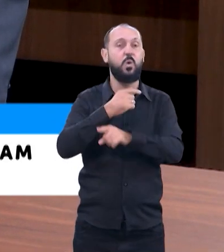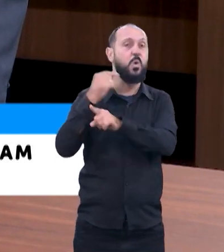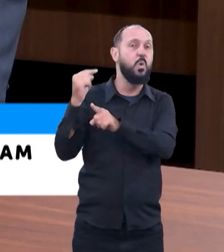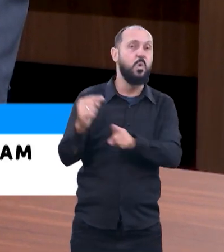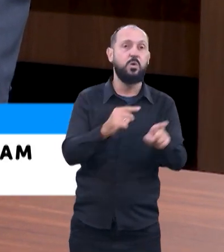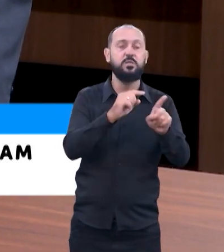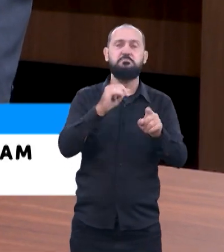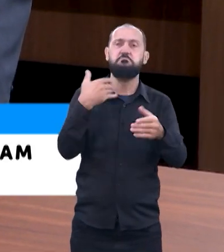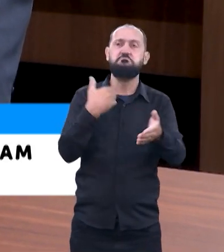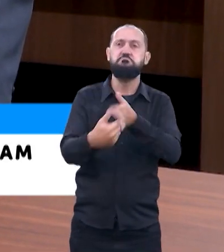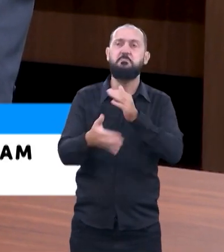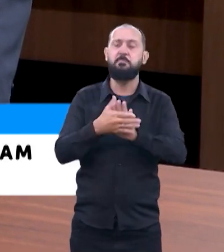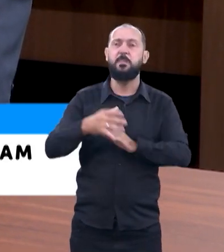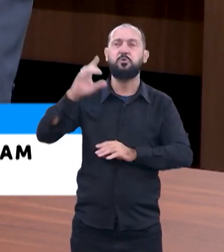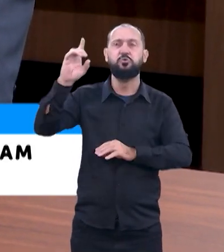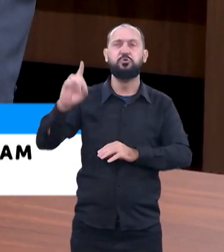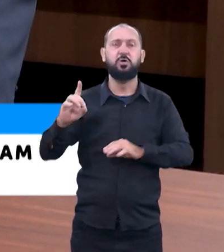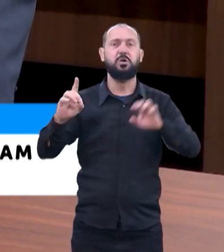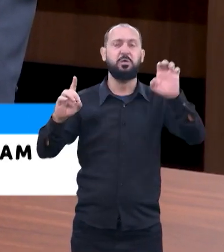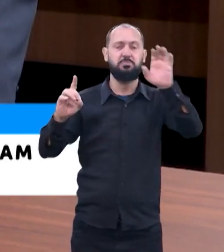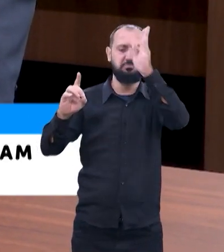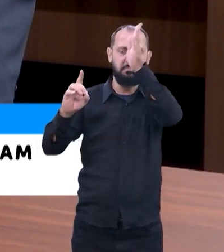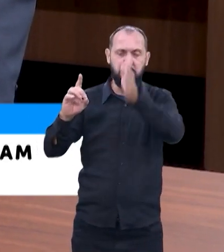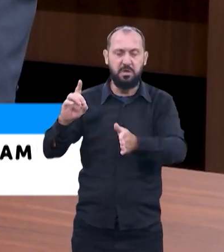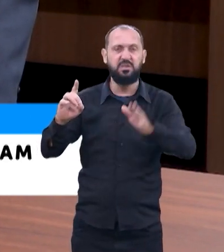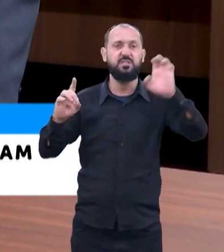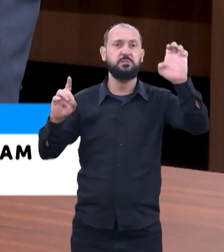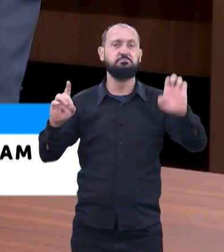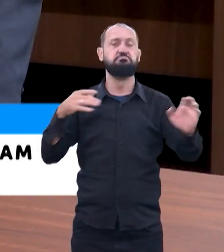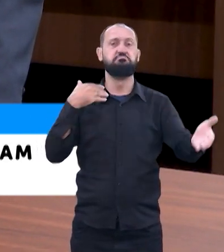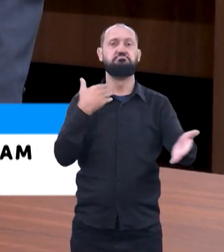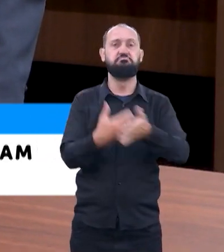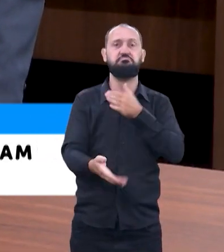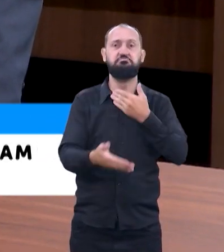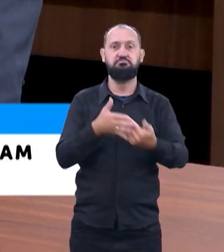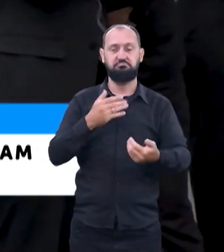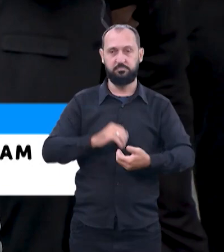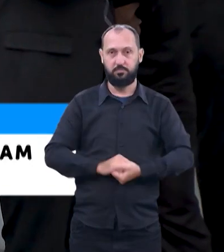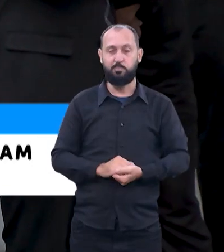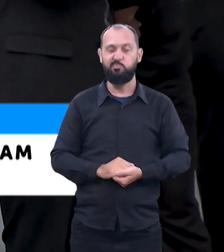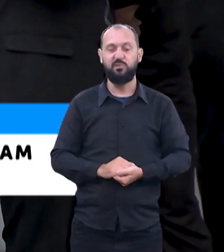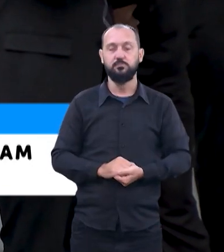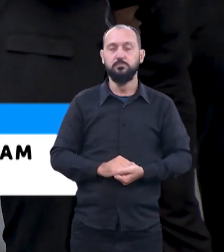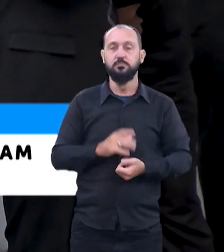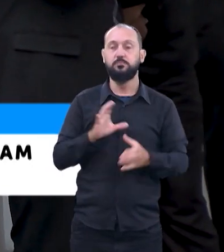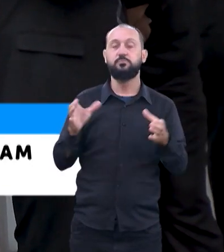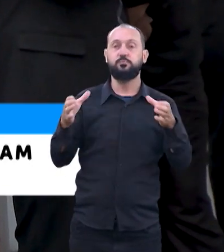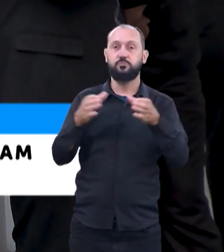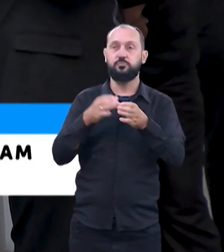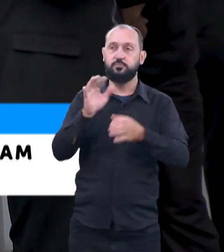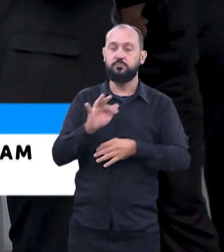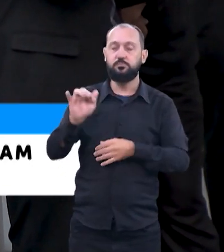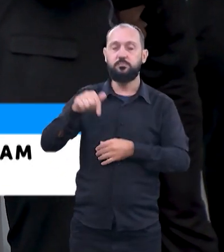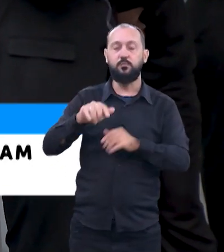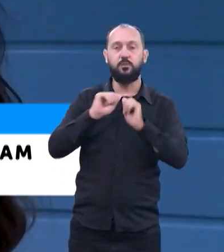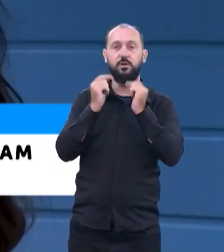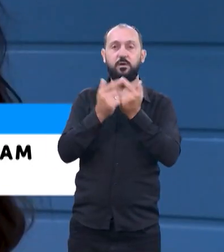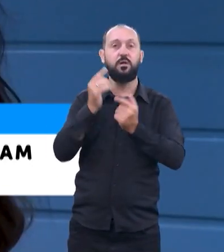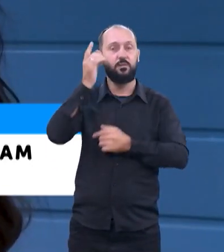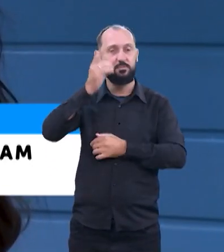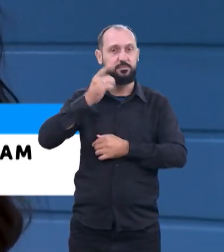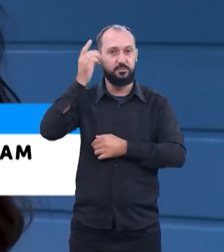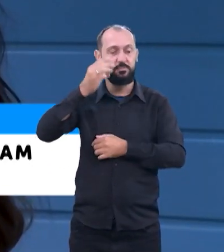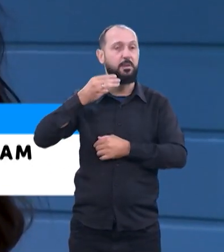mulher. Ser de direita, ser de centro, ser de esquerda. Representando a bancada feminina da Lemes,